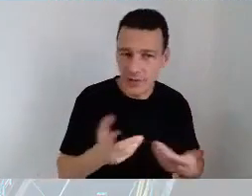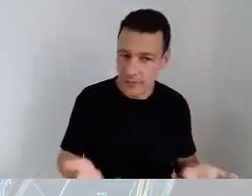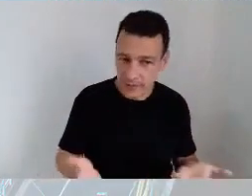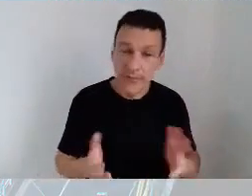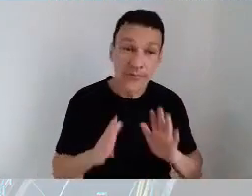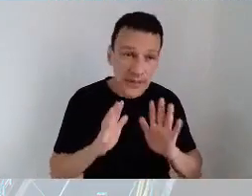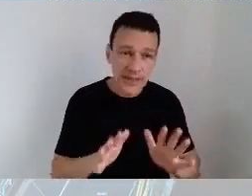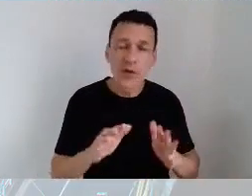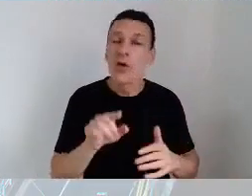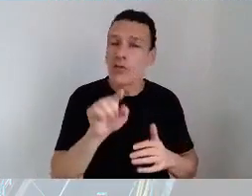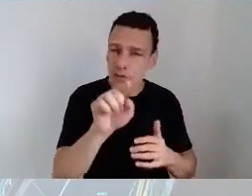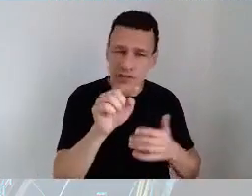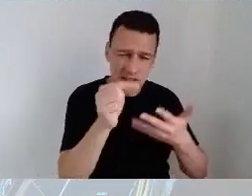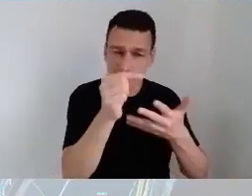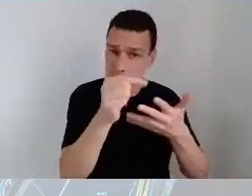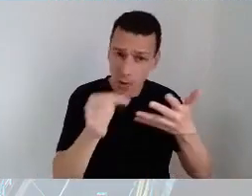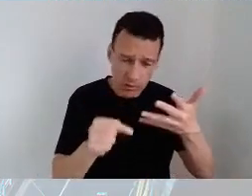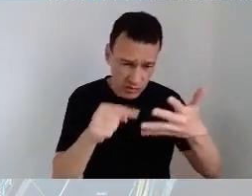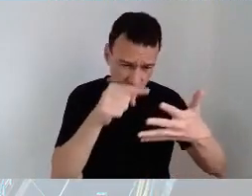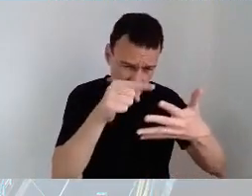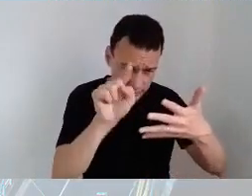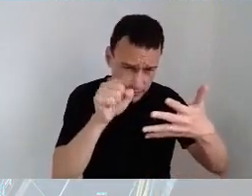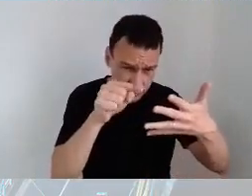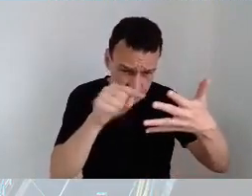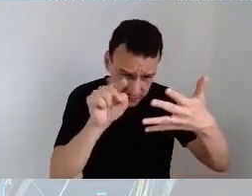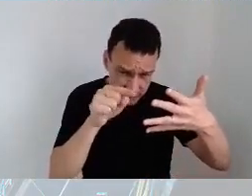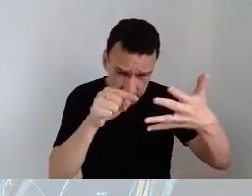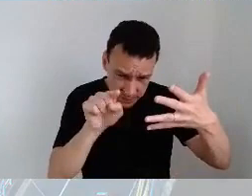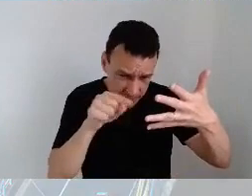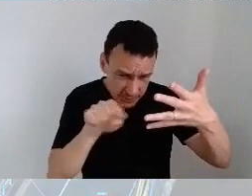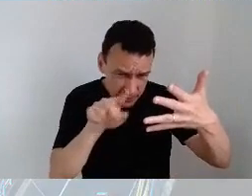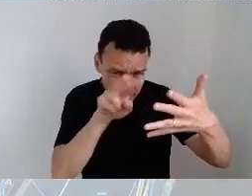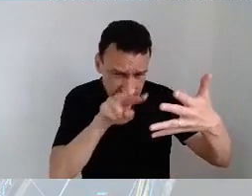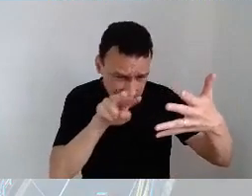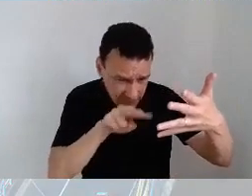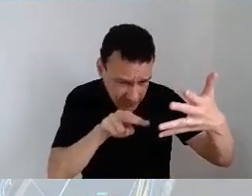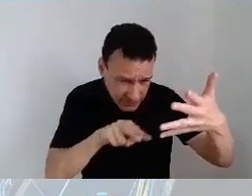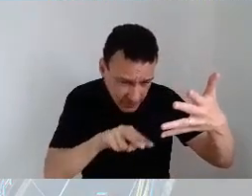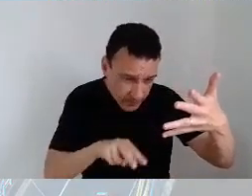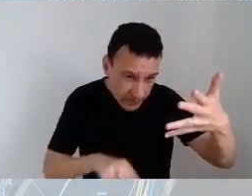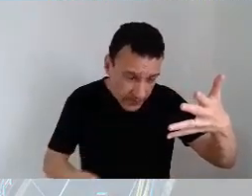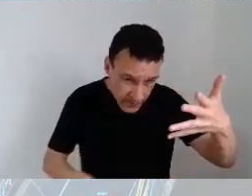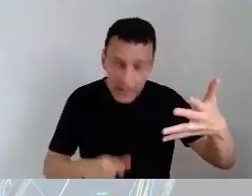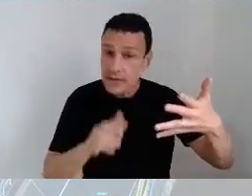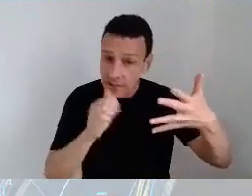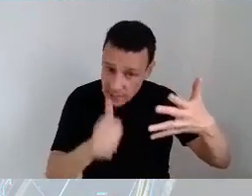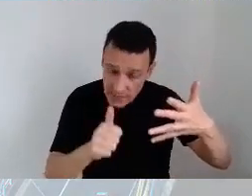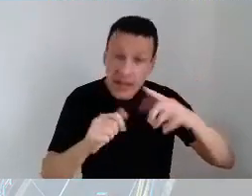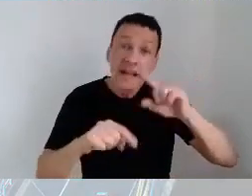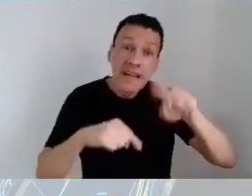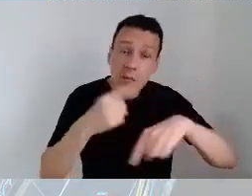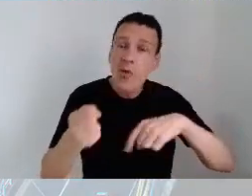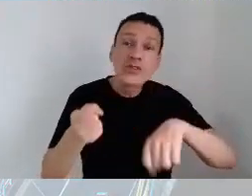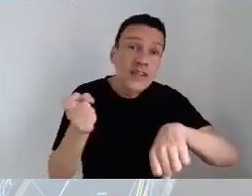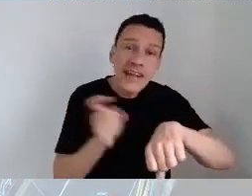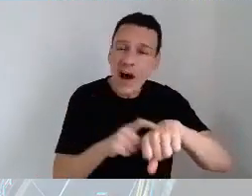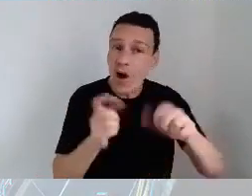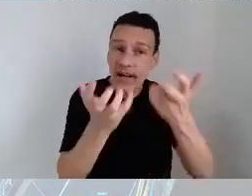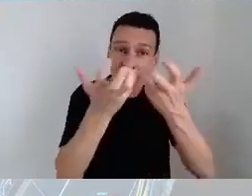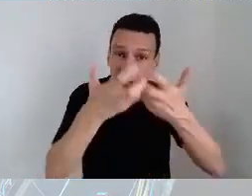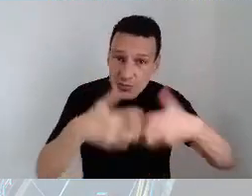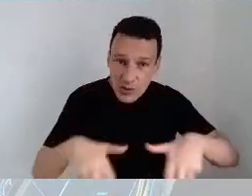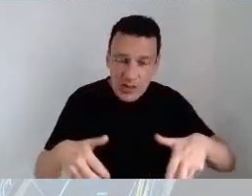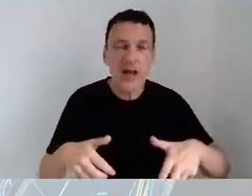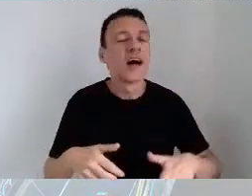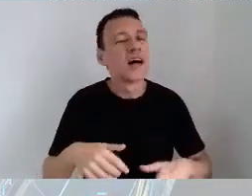alguns pontos, mais tempo você vai economizar ali durante a execução. Então, voltando,